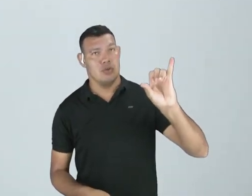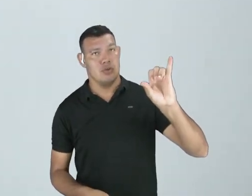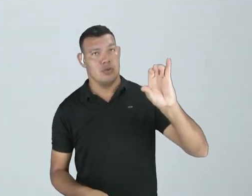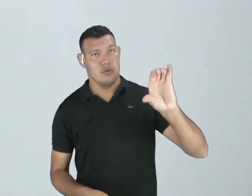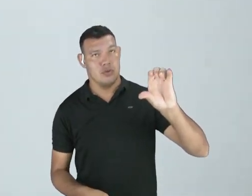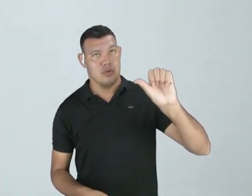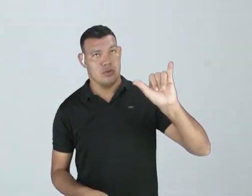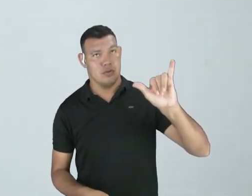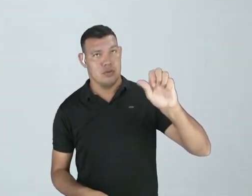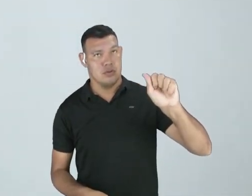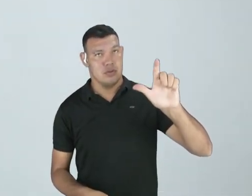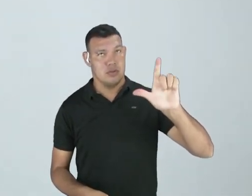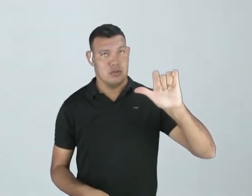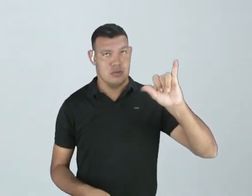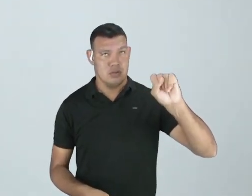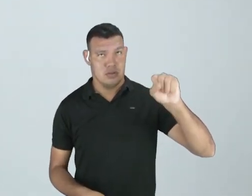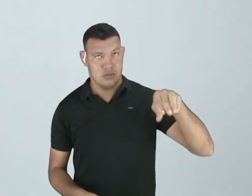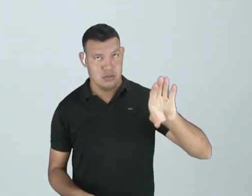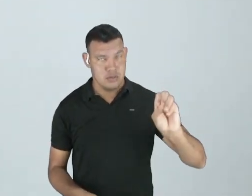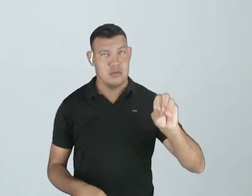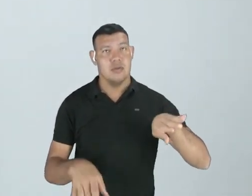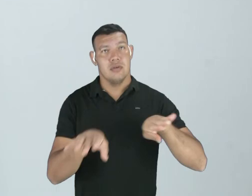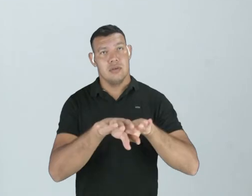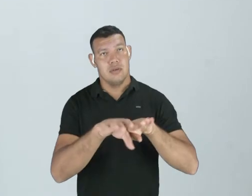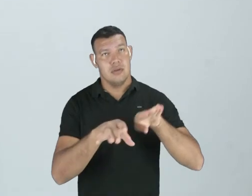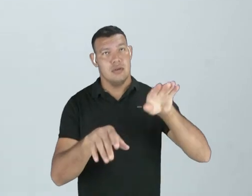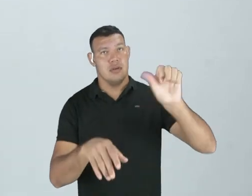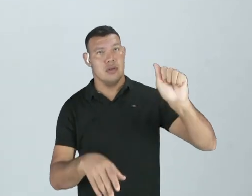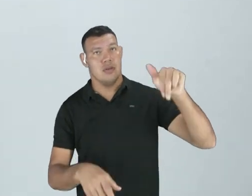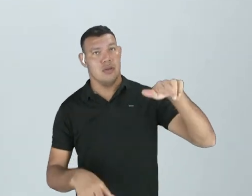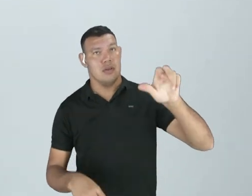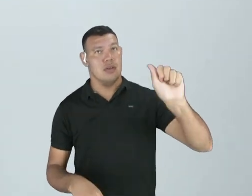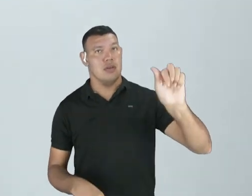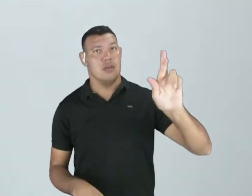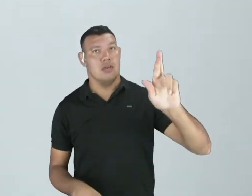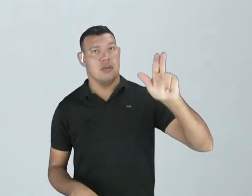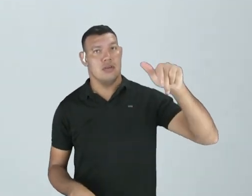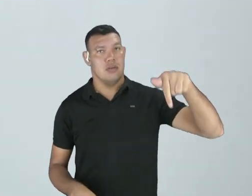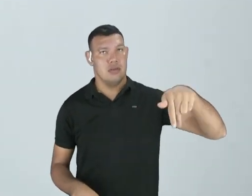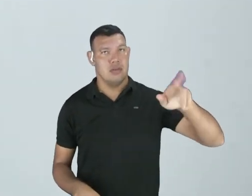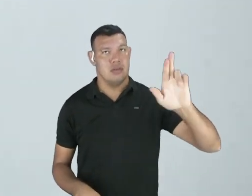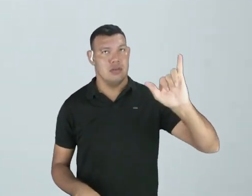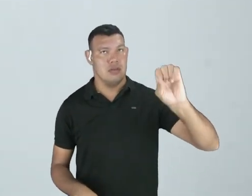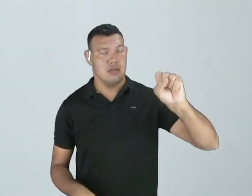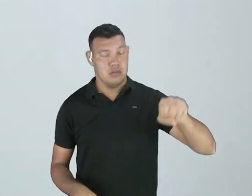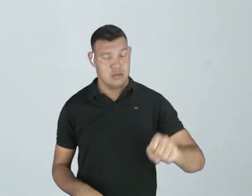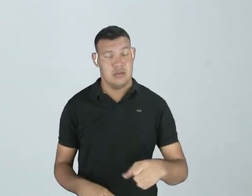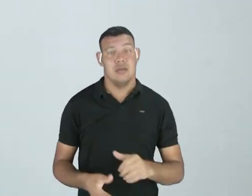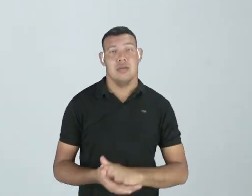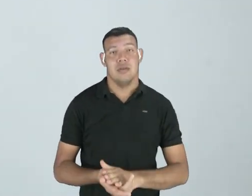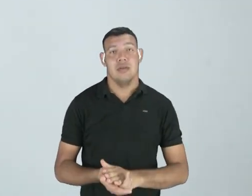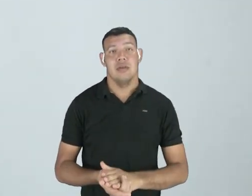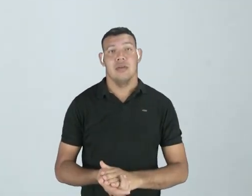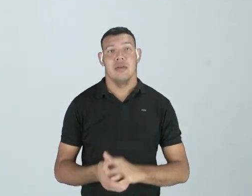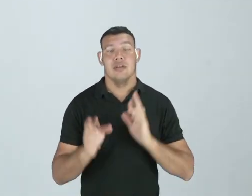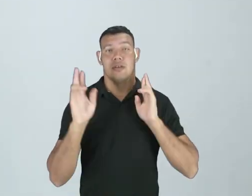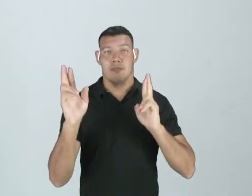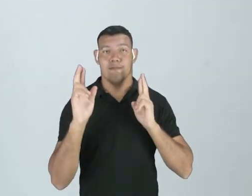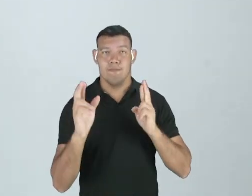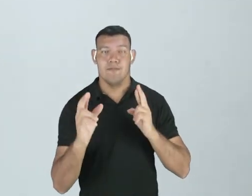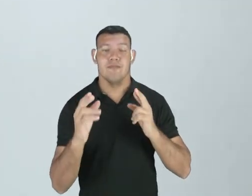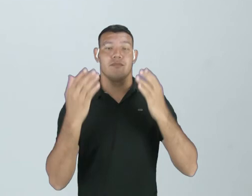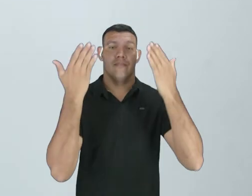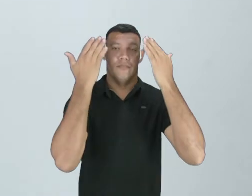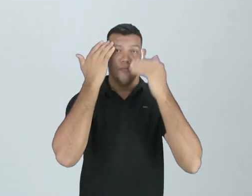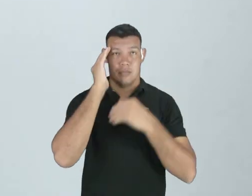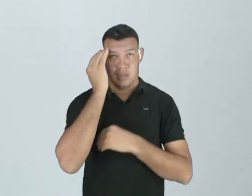vocês tenham conseguido compreender essa aula. Para ter acesso a essa aula na íntegra, acesse a plataforma do Eduque no site da Secretaria de